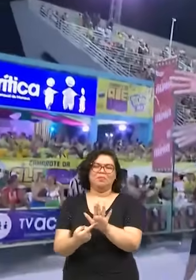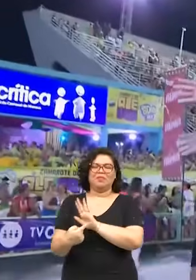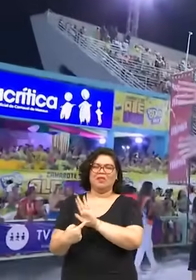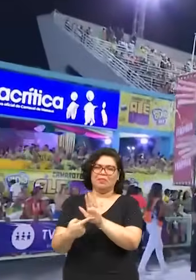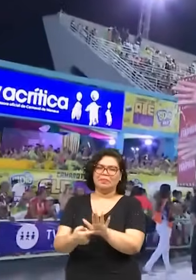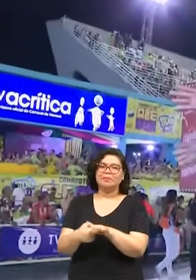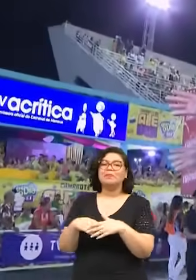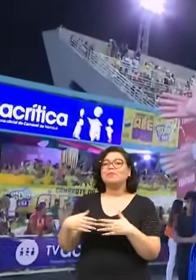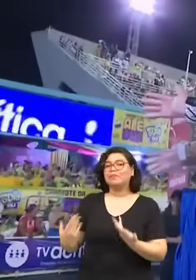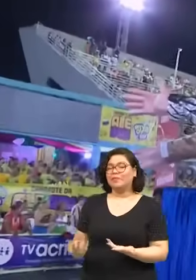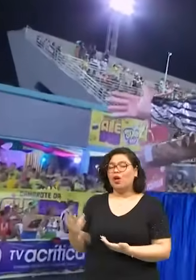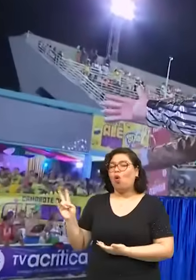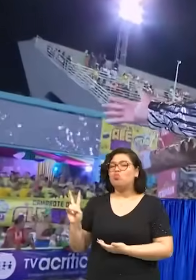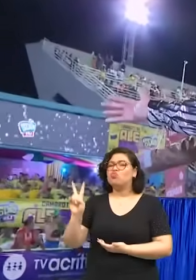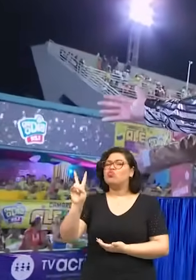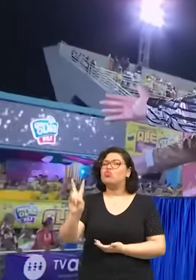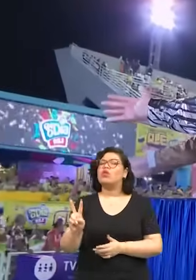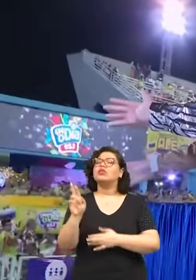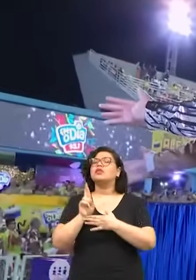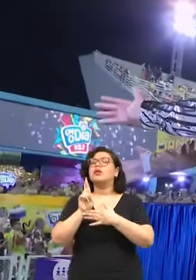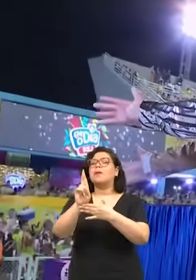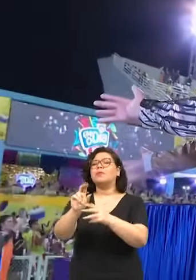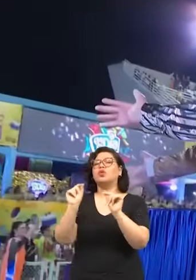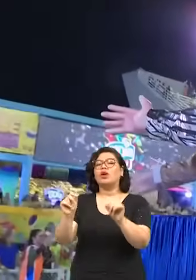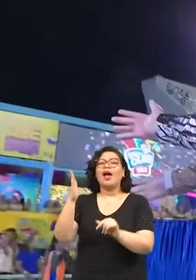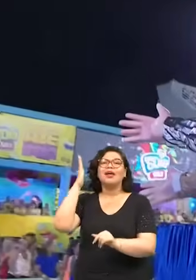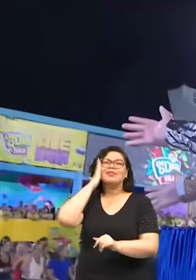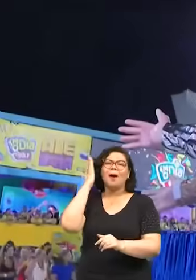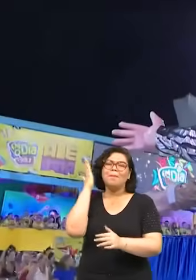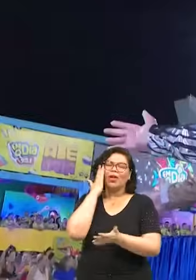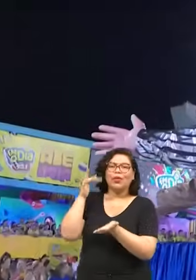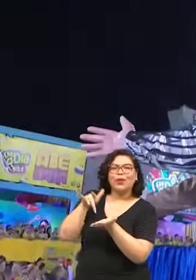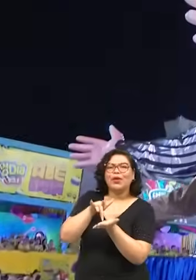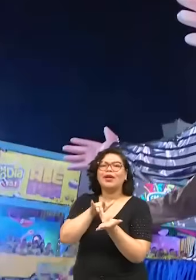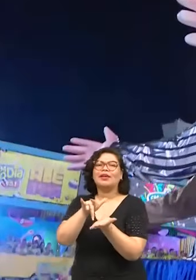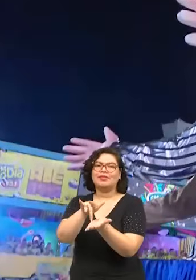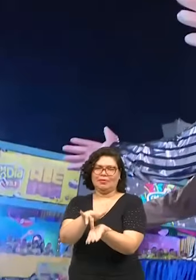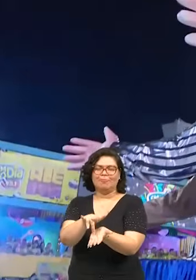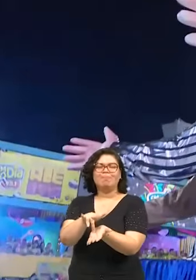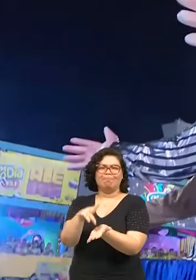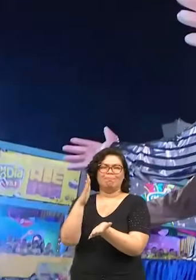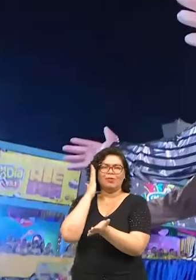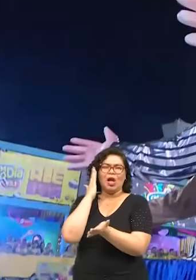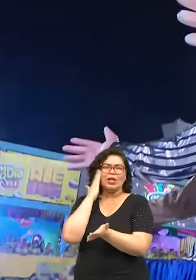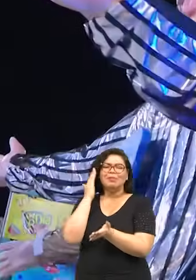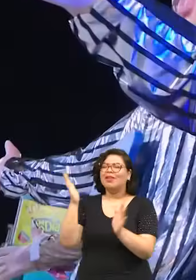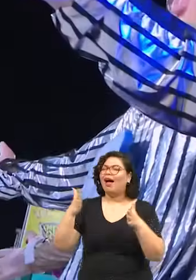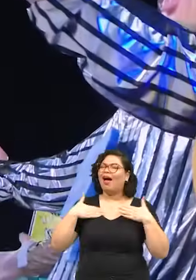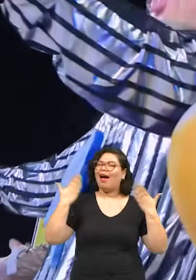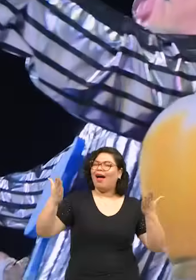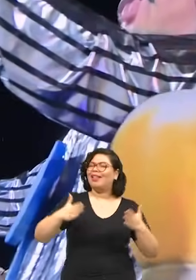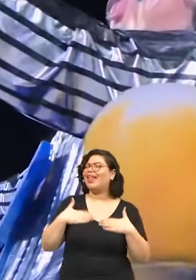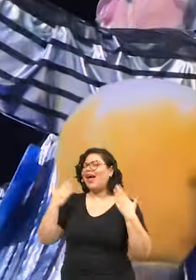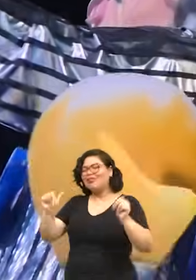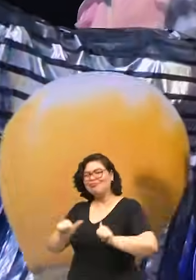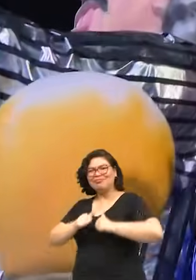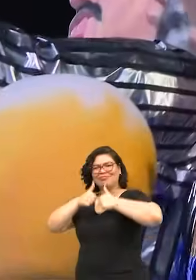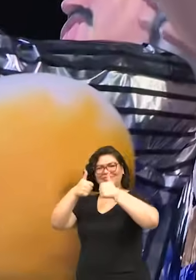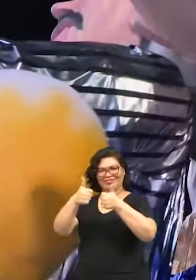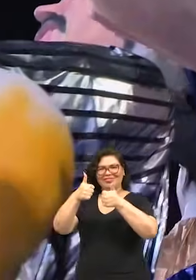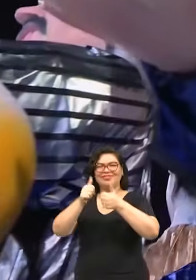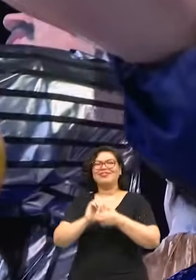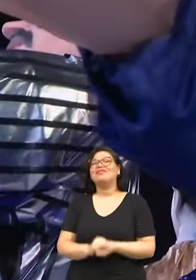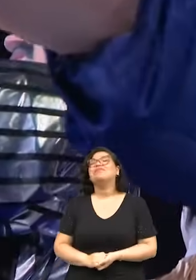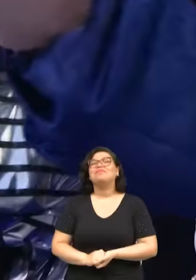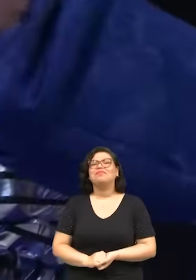apresentando. E aqui eles estão representando hoje a sabedoria cigana, aquela sabedoria alegre pra cima. E vem